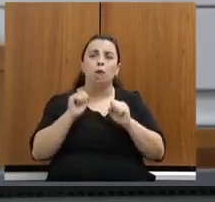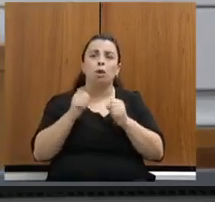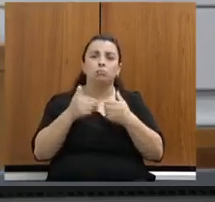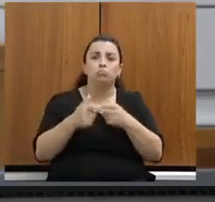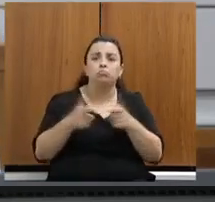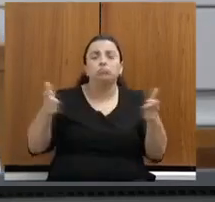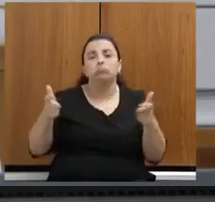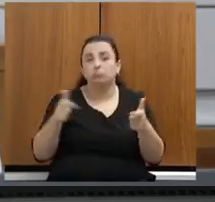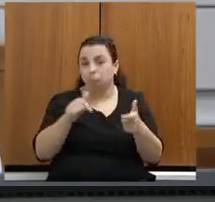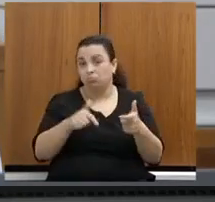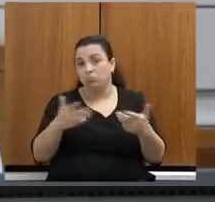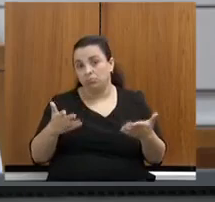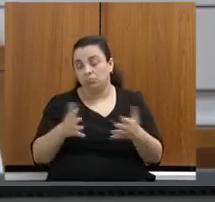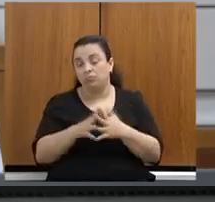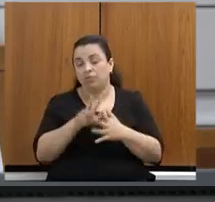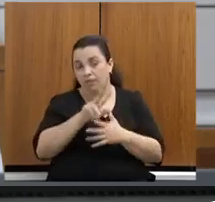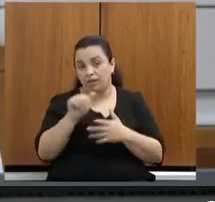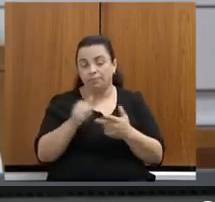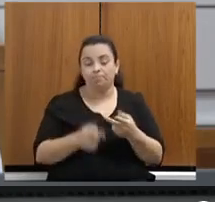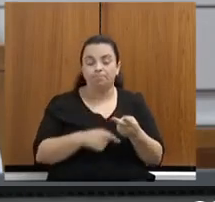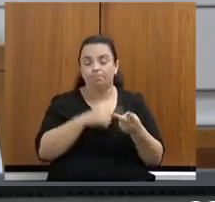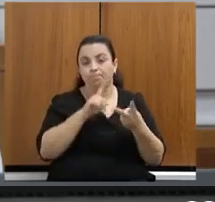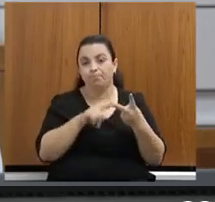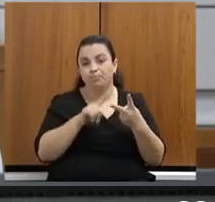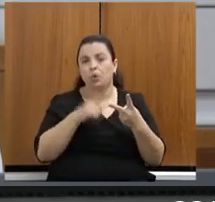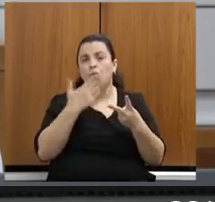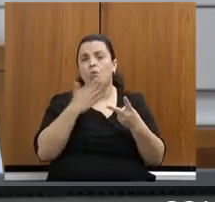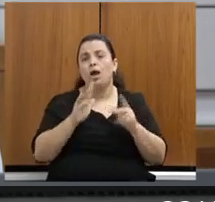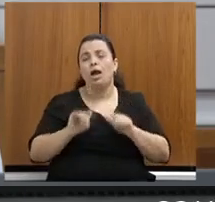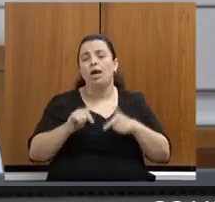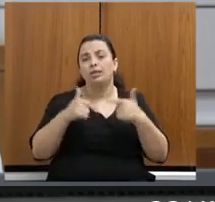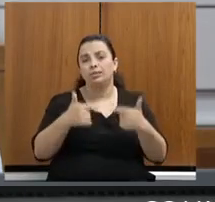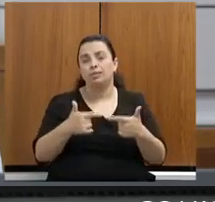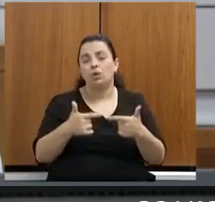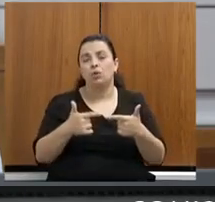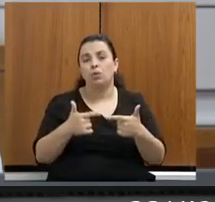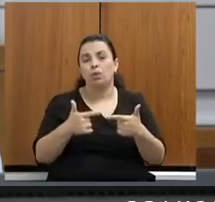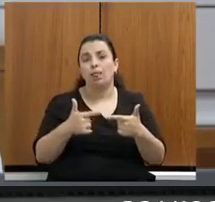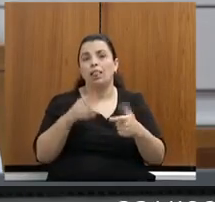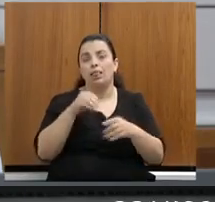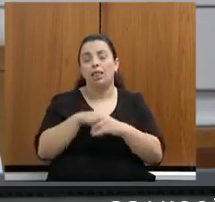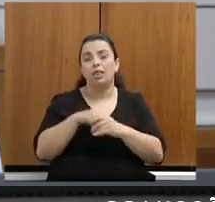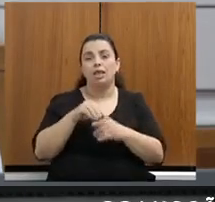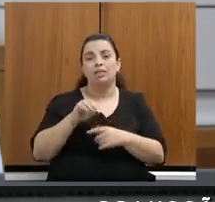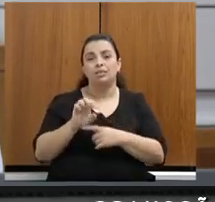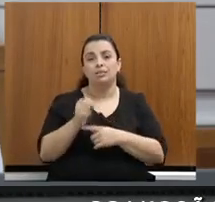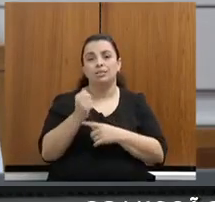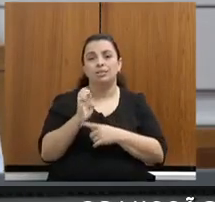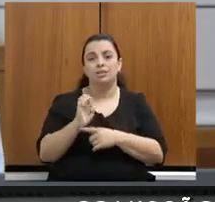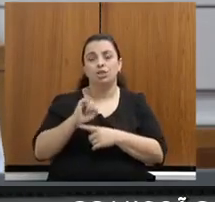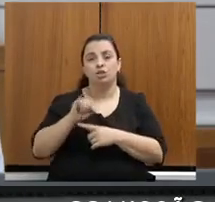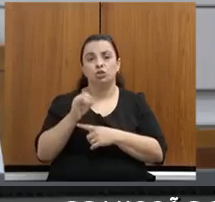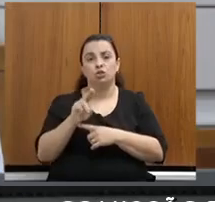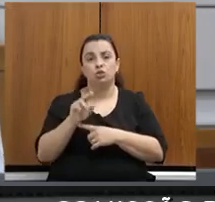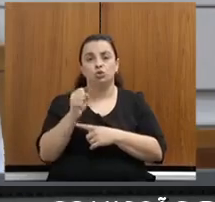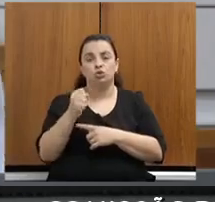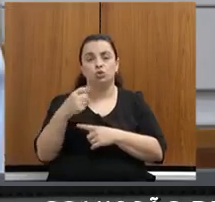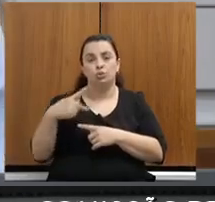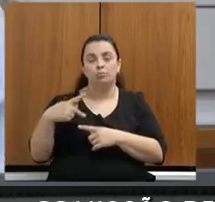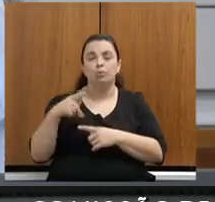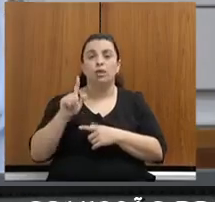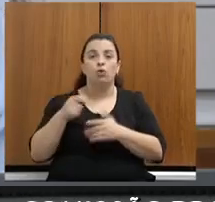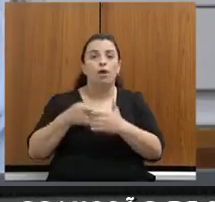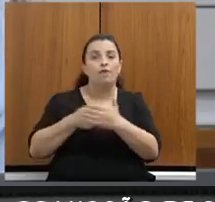relação a elas e também quais as ações específicas da sejusp né que ela tem executado no eixo de